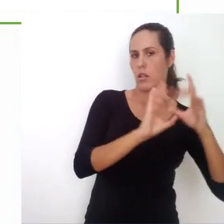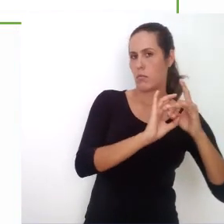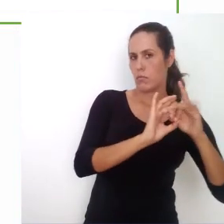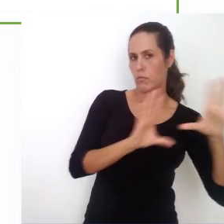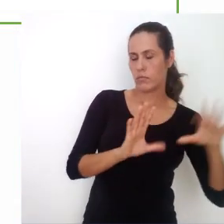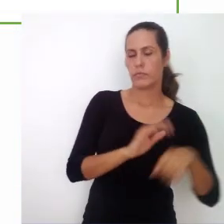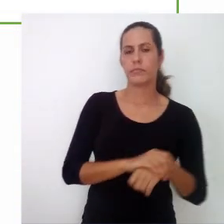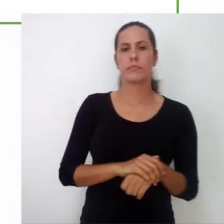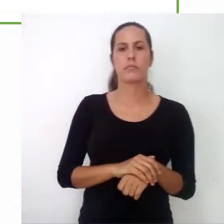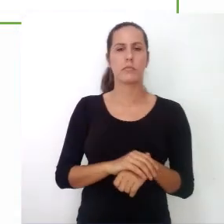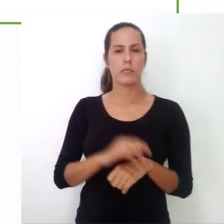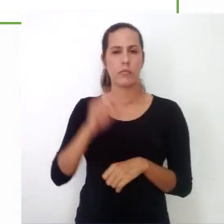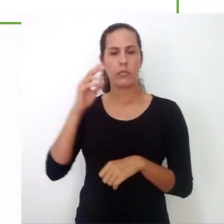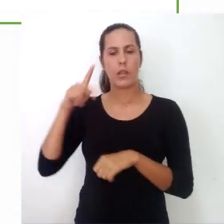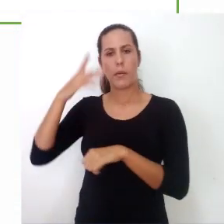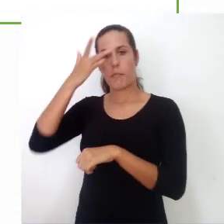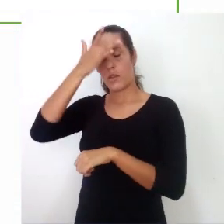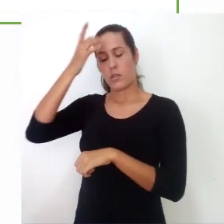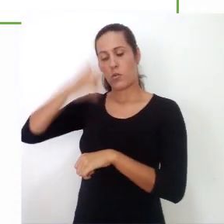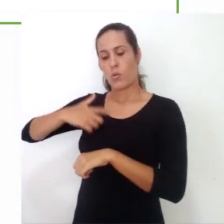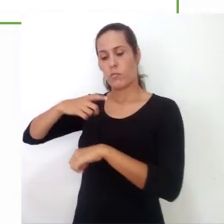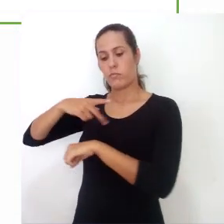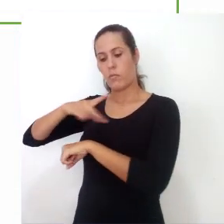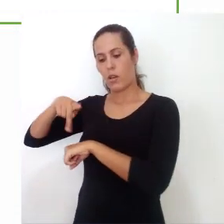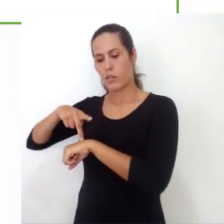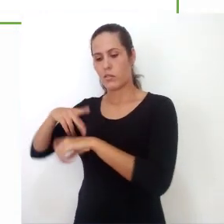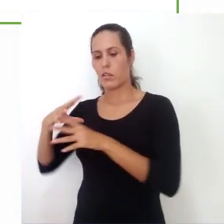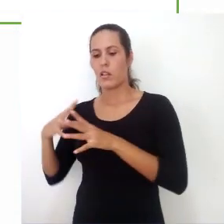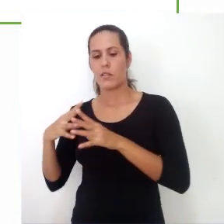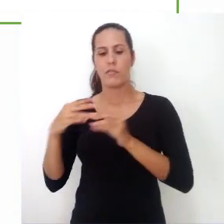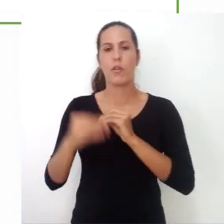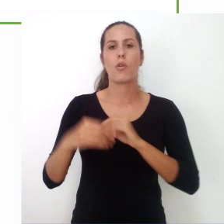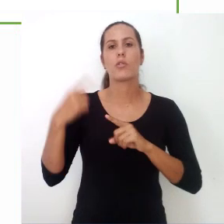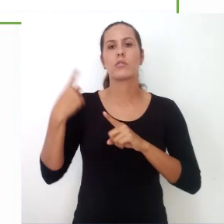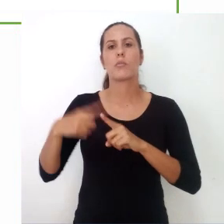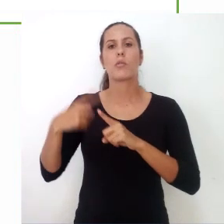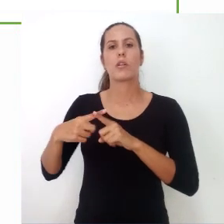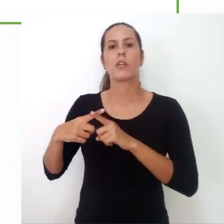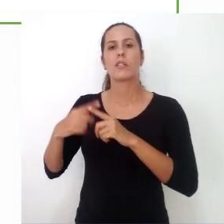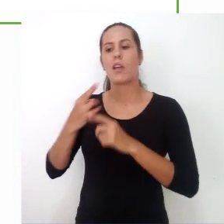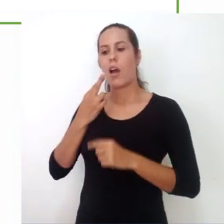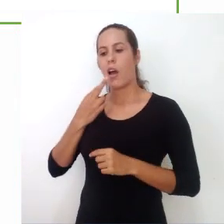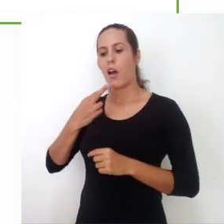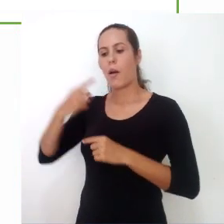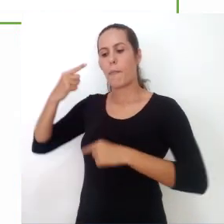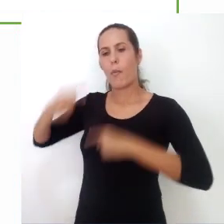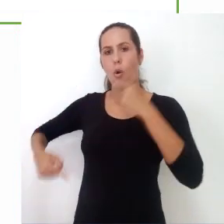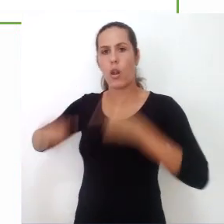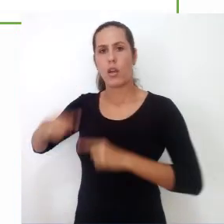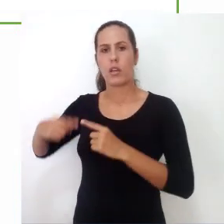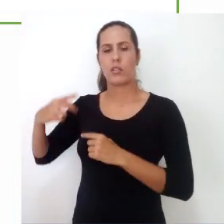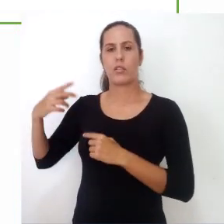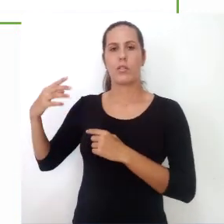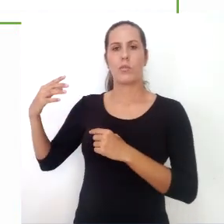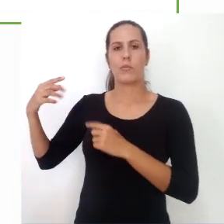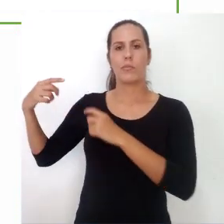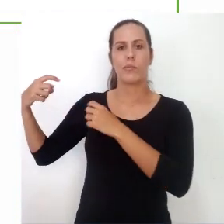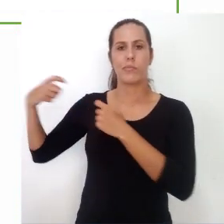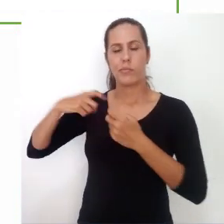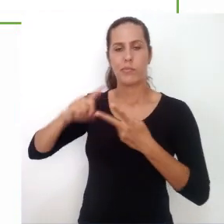nos noticiários, pessoas que saem de suas terras por uma questão de perseguição